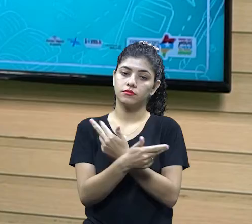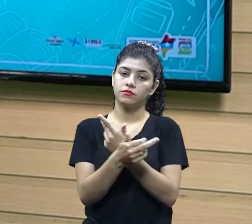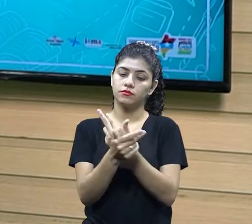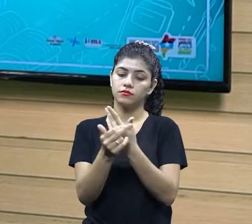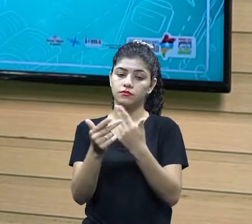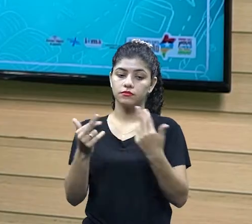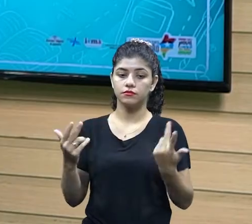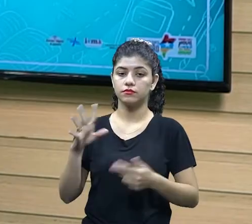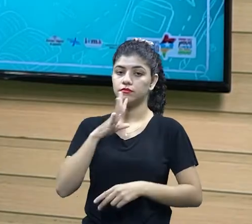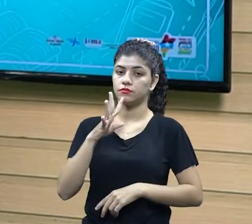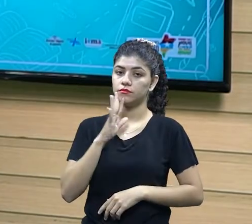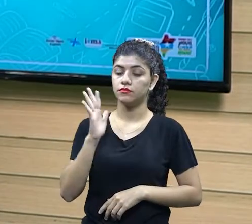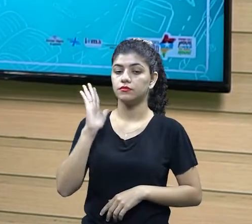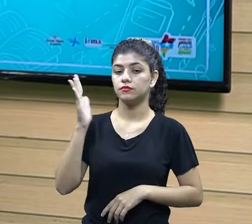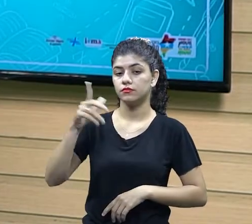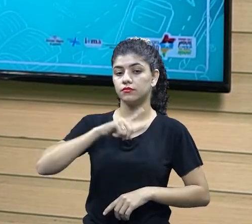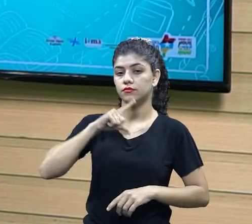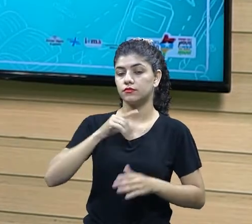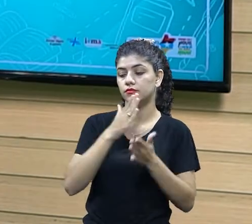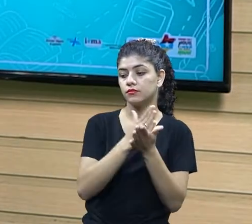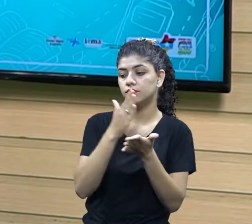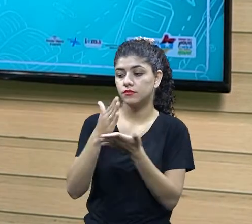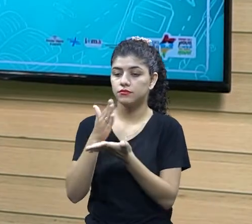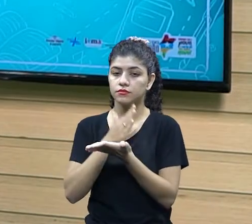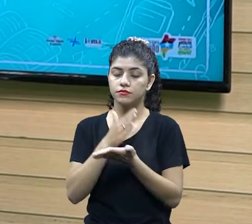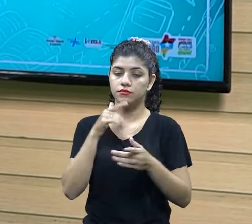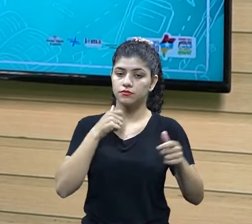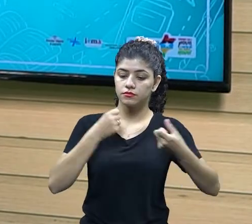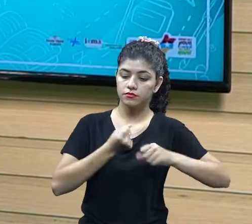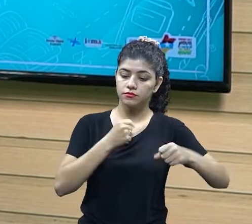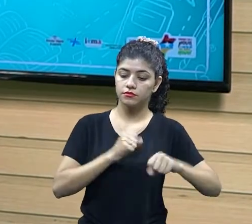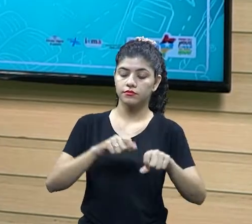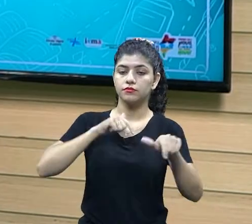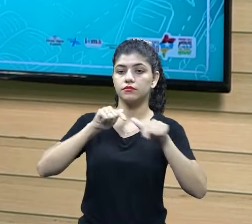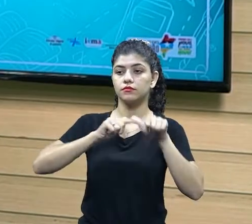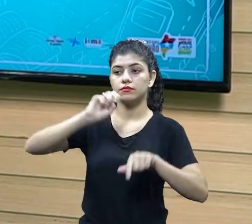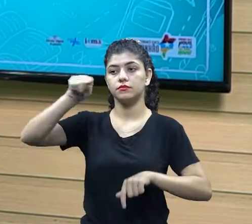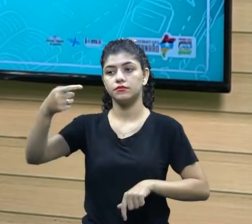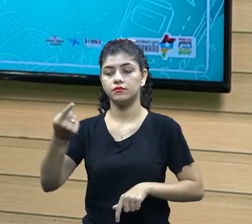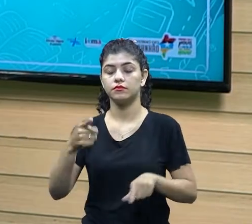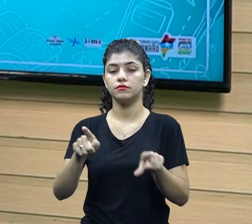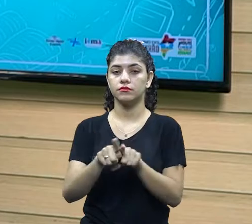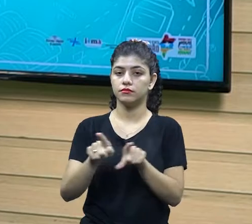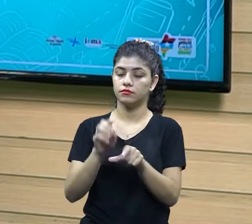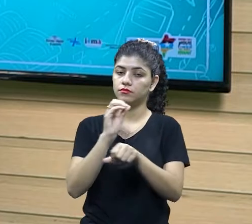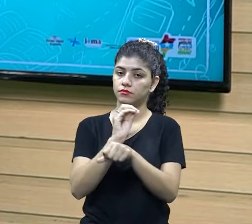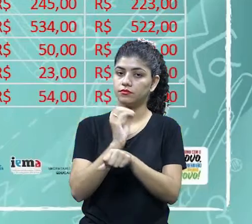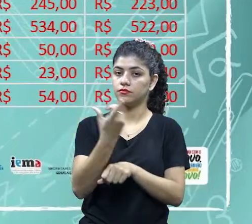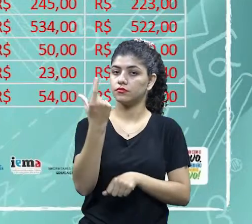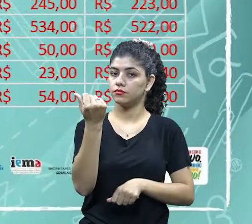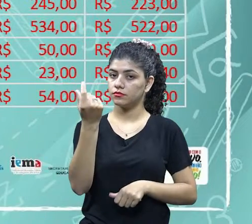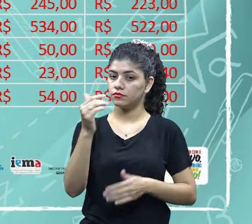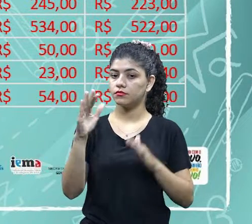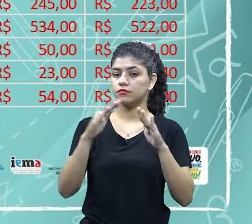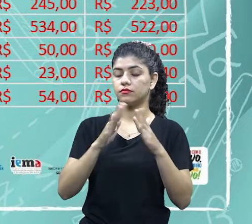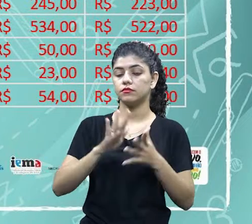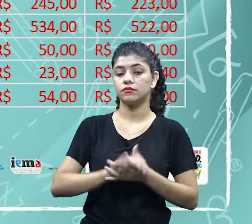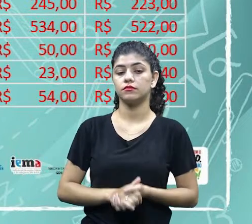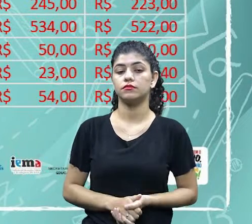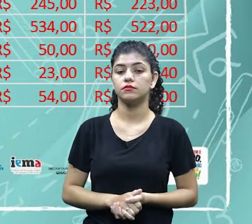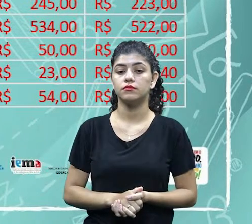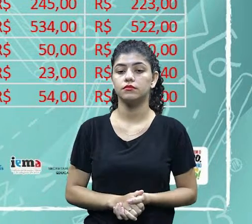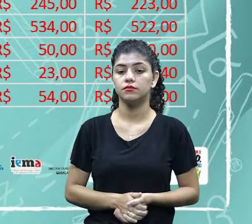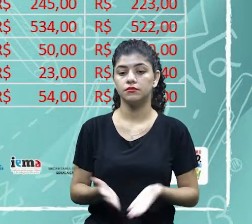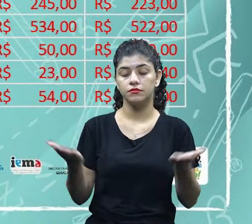que a gente conhece, né, que tem que dividir os afazeres domésticos com alguma outra obrigação para poder gerar alguma renda na sua casa. Durante o